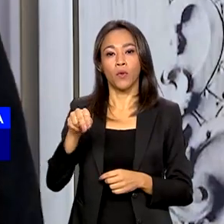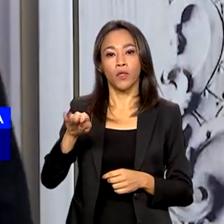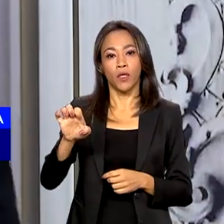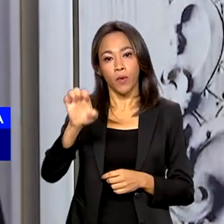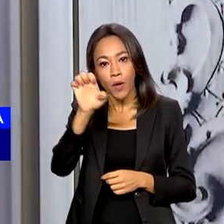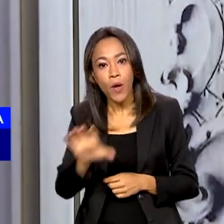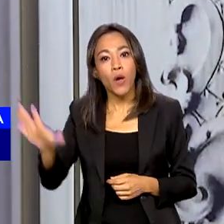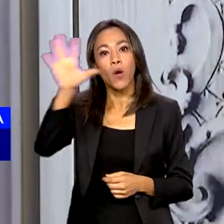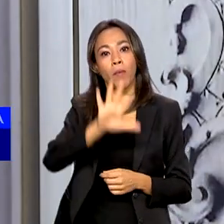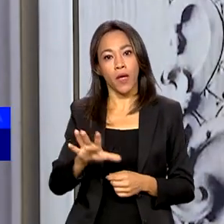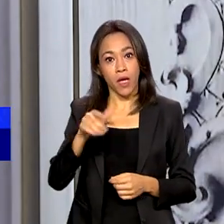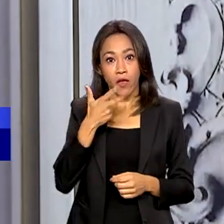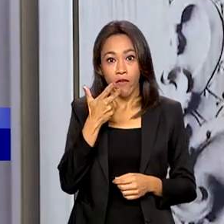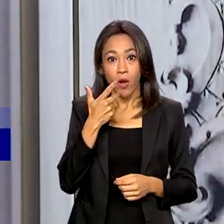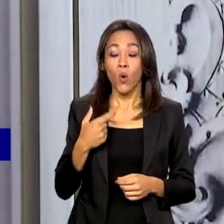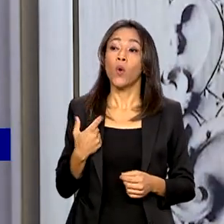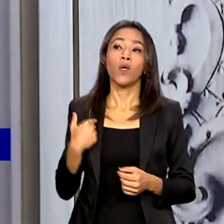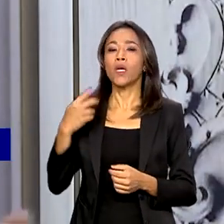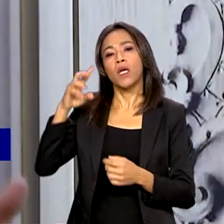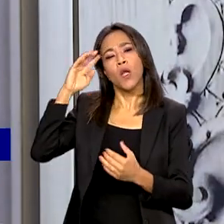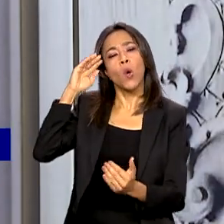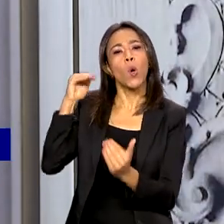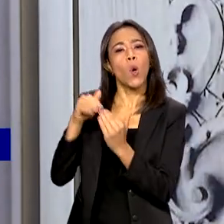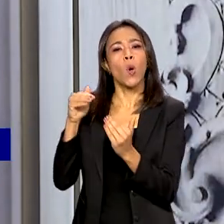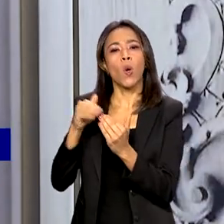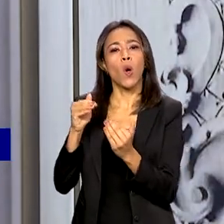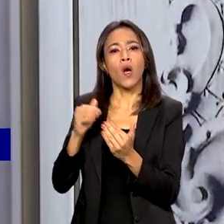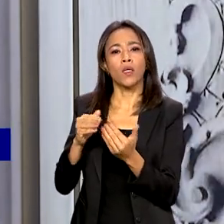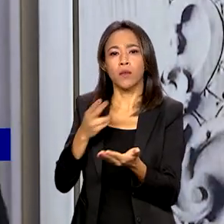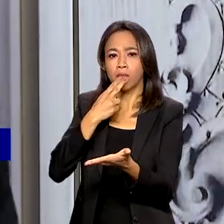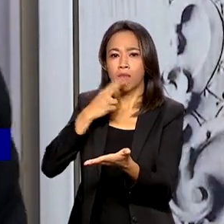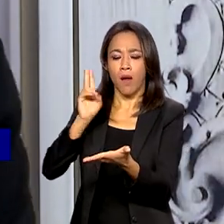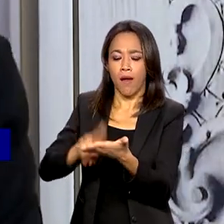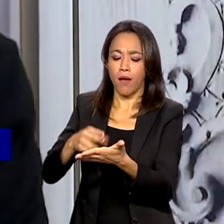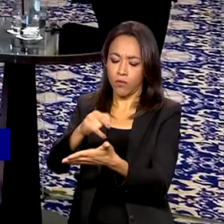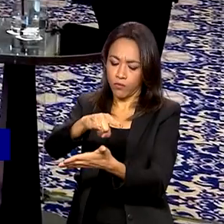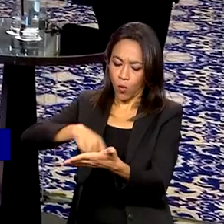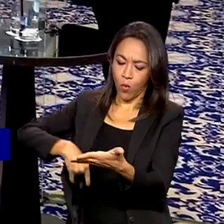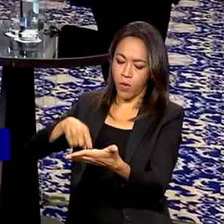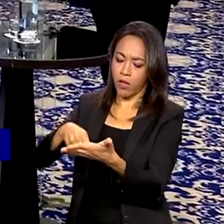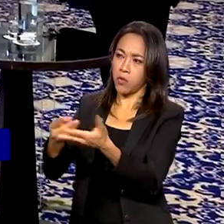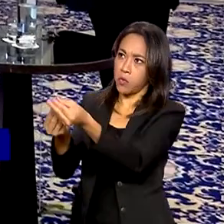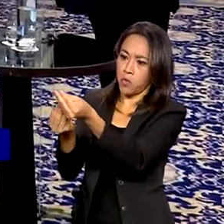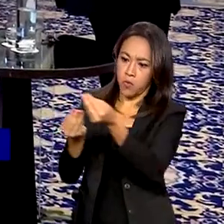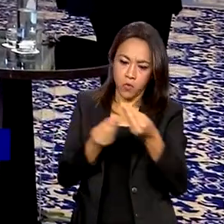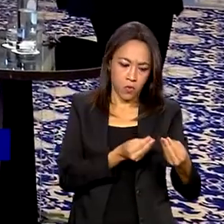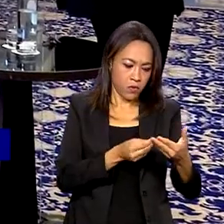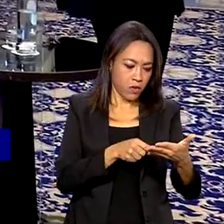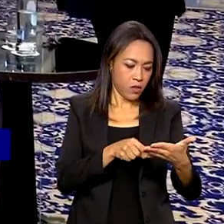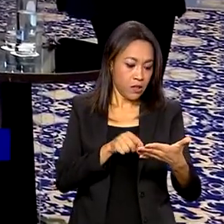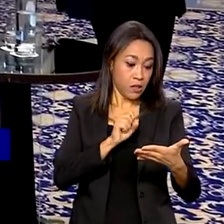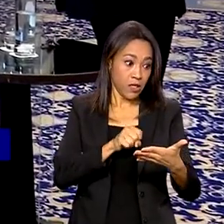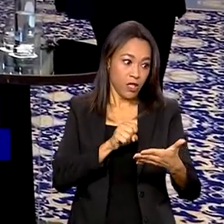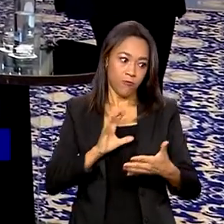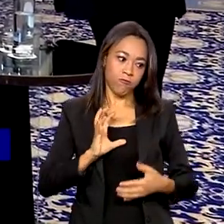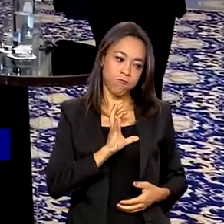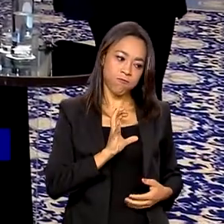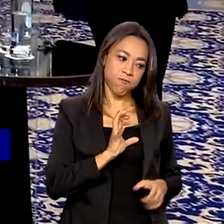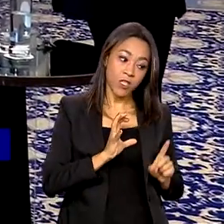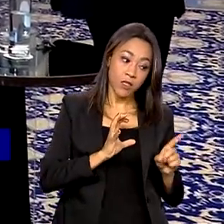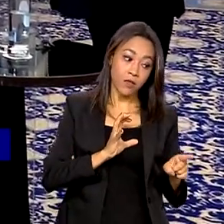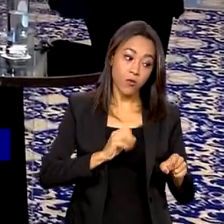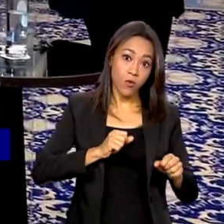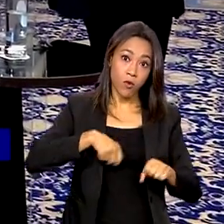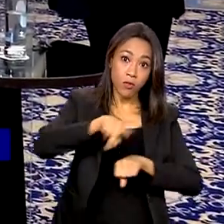Lula voltou a dizer que não aceita a carta adicional do bloco europeu, que fez ameaças aos países do